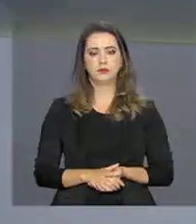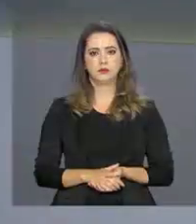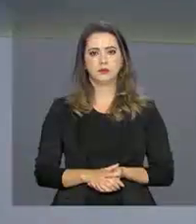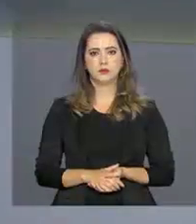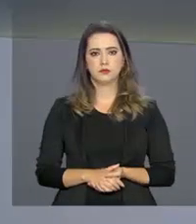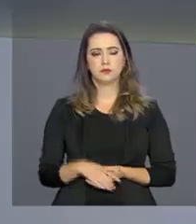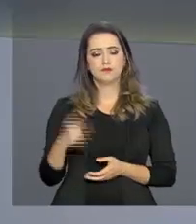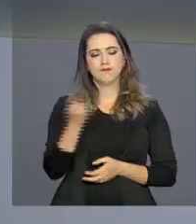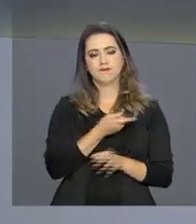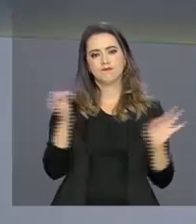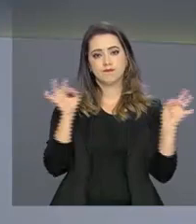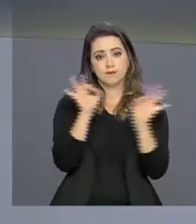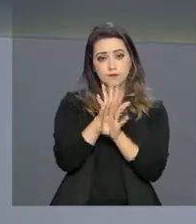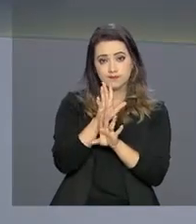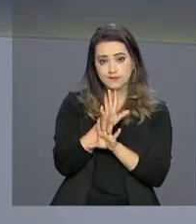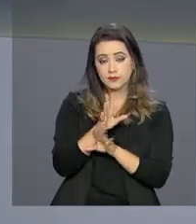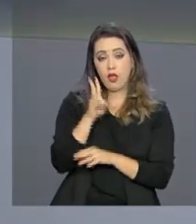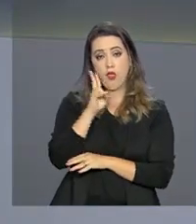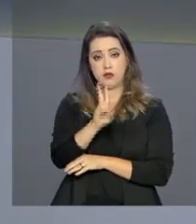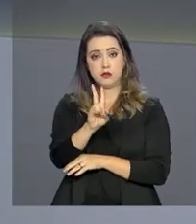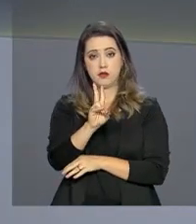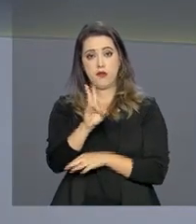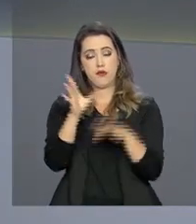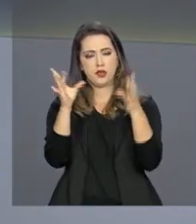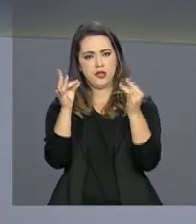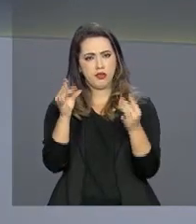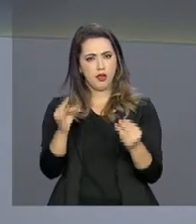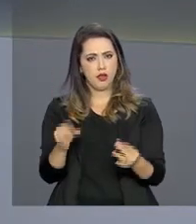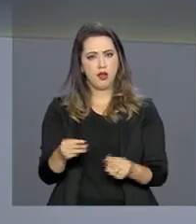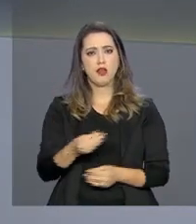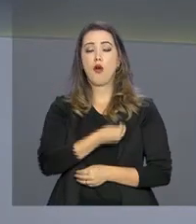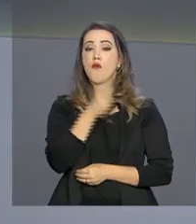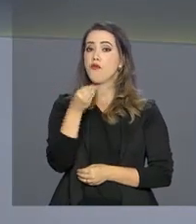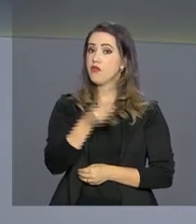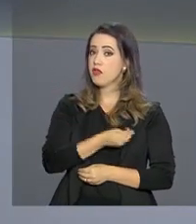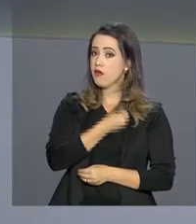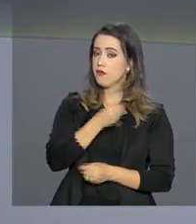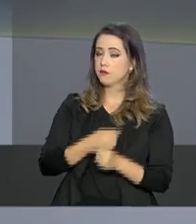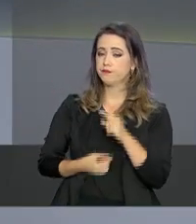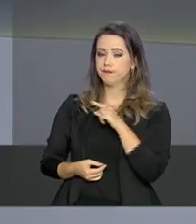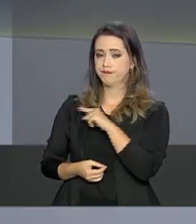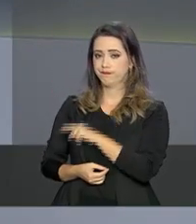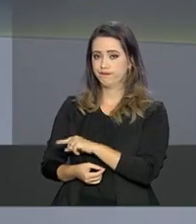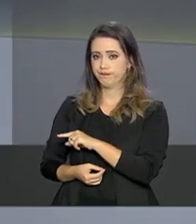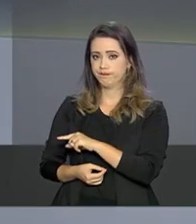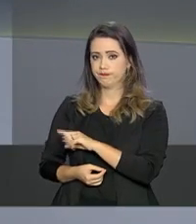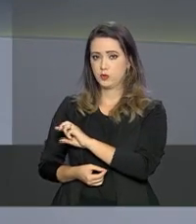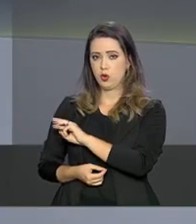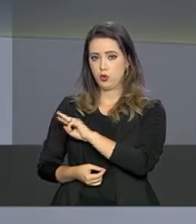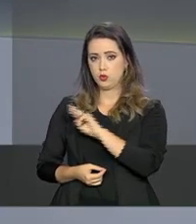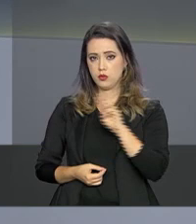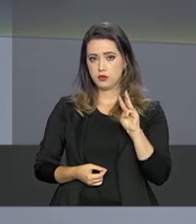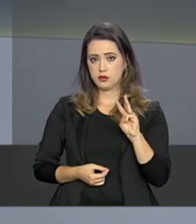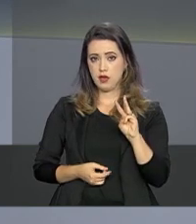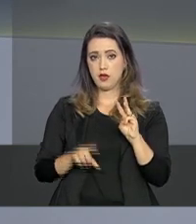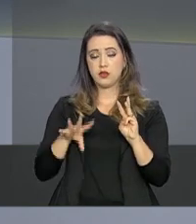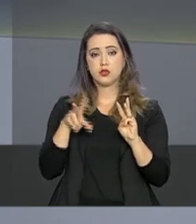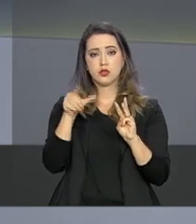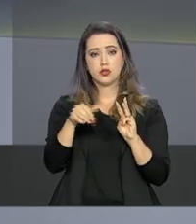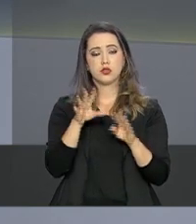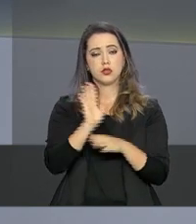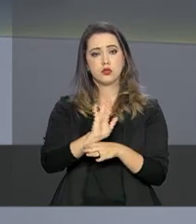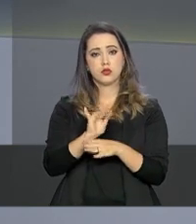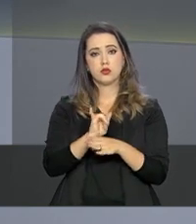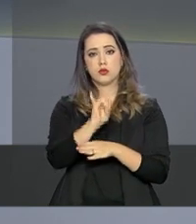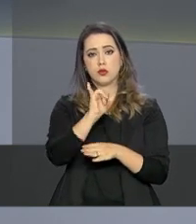nós ficamos por aqui você acompanha a programação ao vivo pelo site da npr na internet e todas as reportagens estão